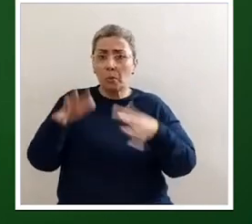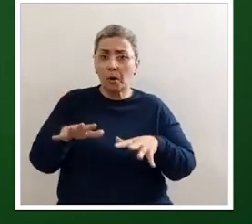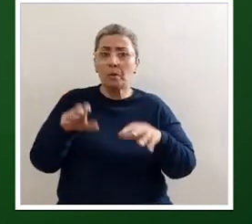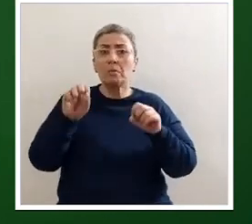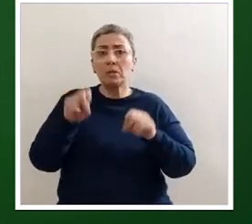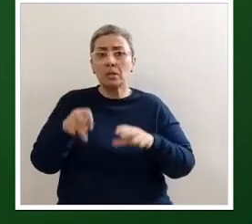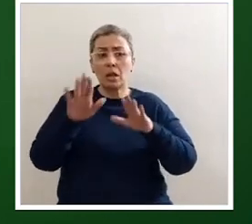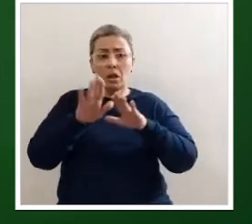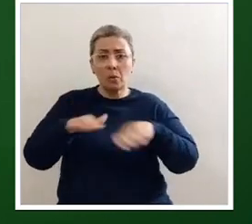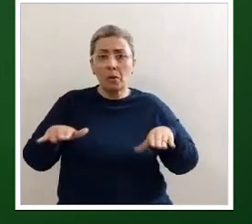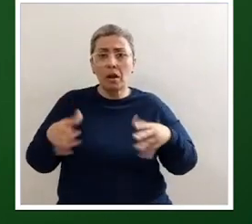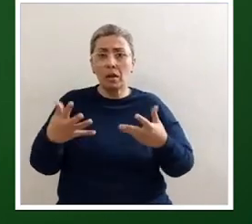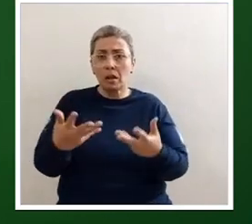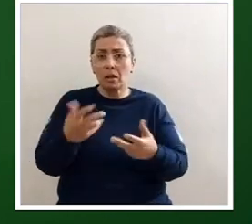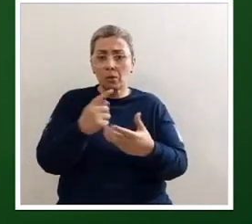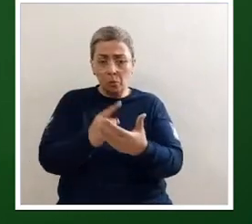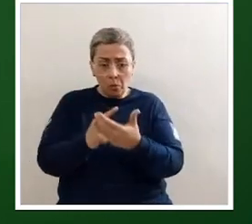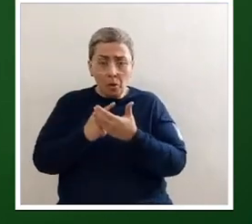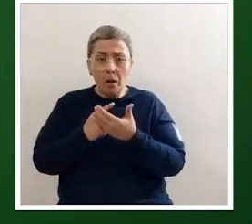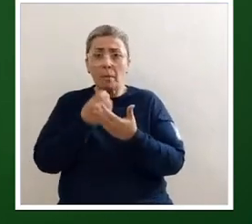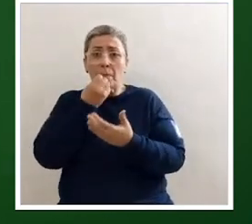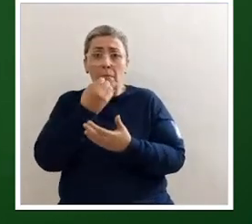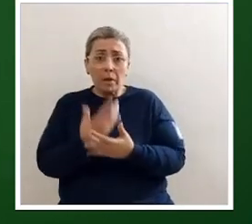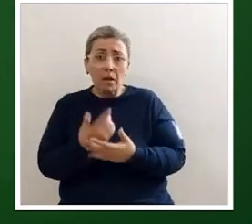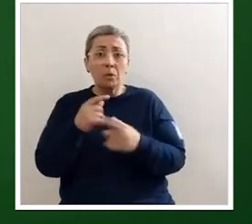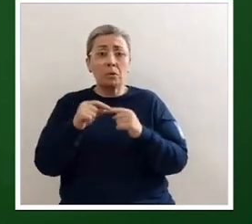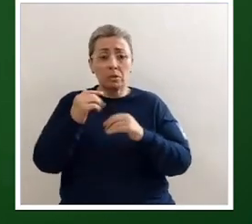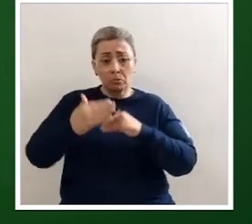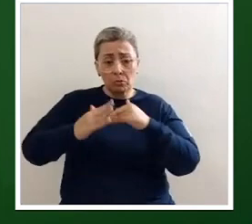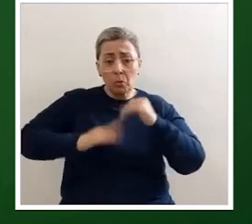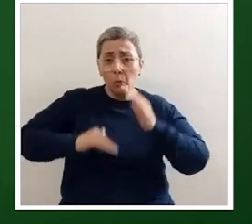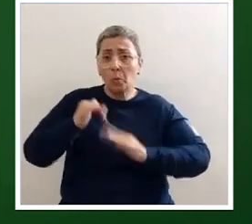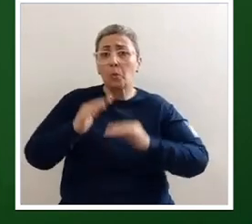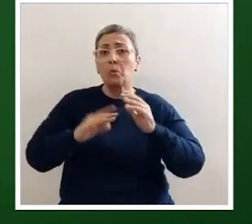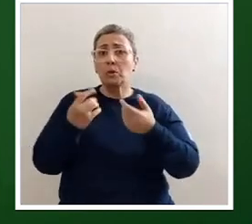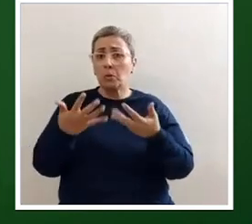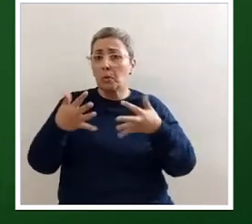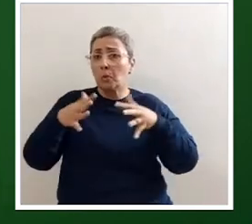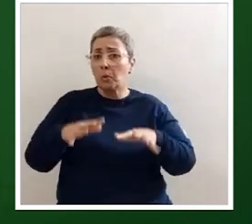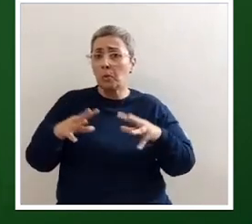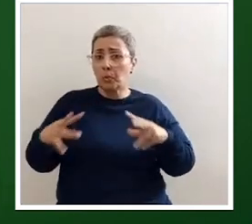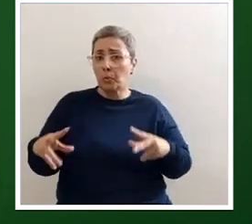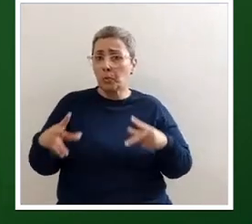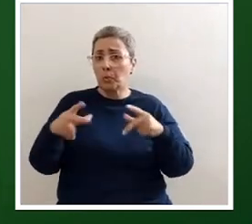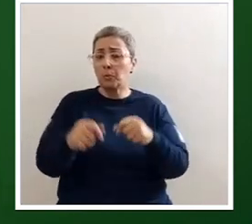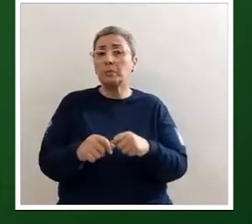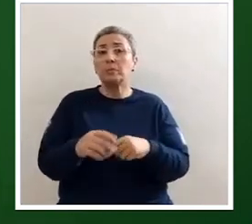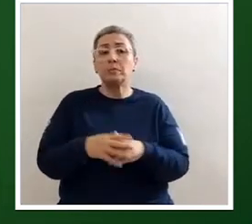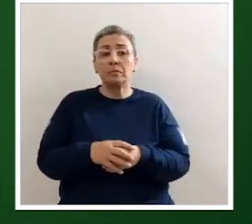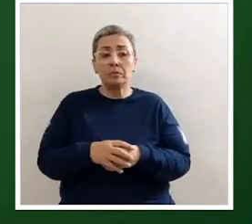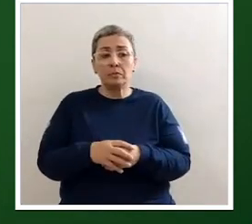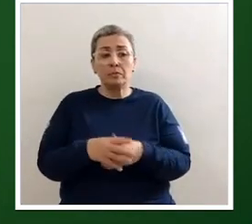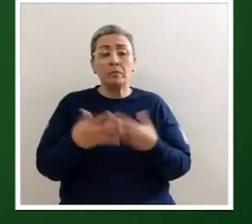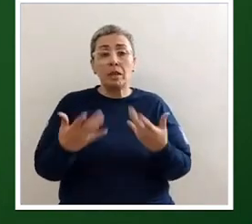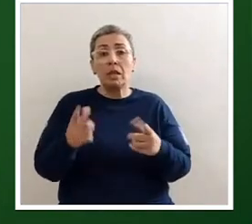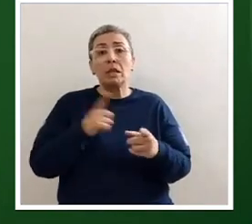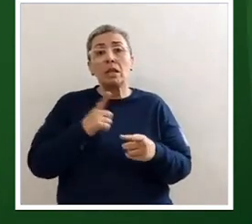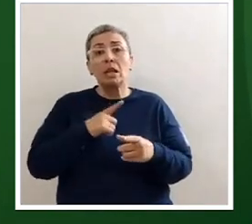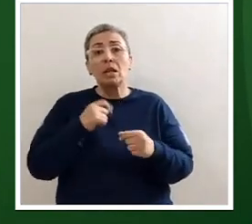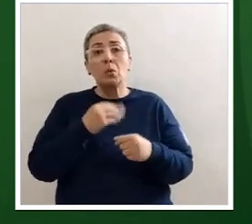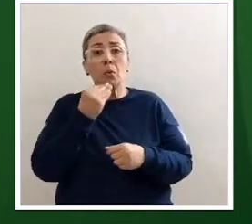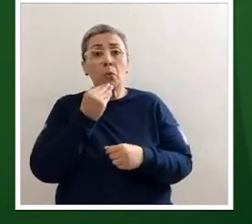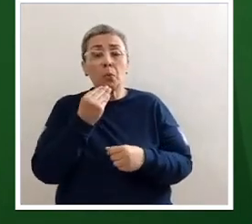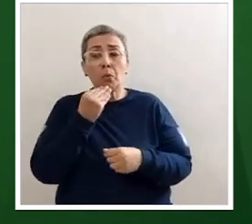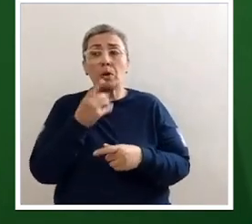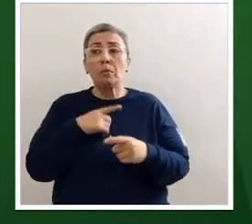as crianças acolhem bem quando você faz esse trabalho de inclusão com todos nós tivemos a